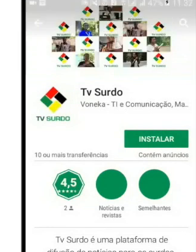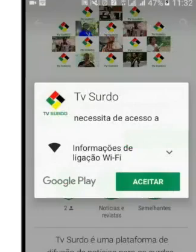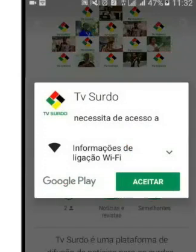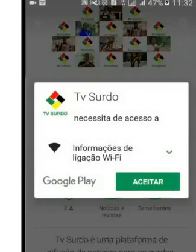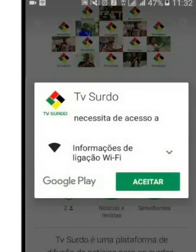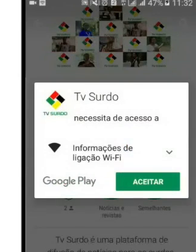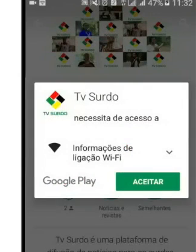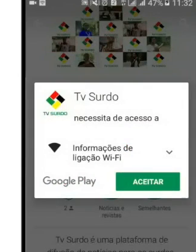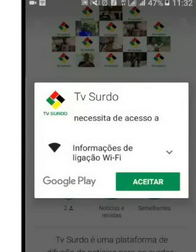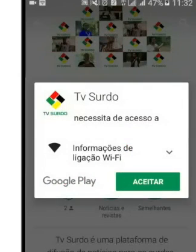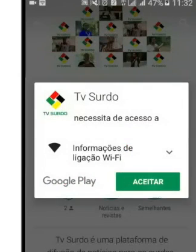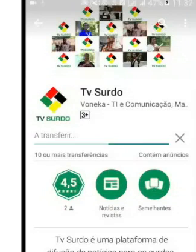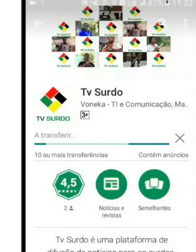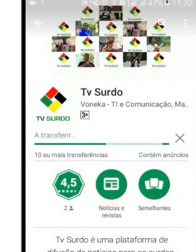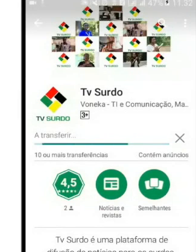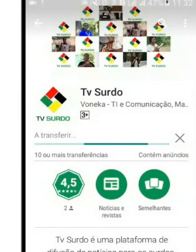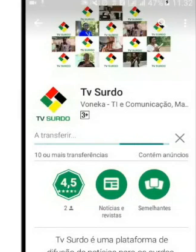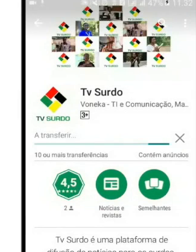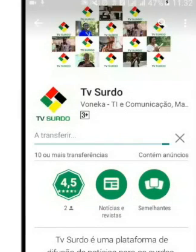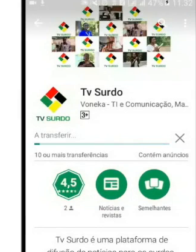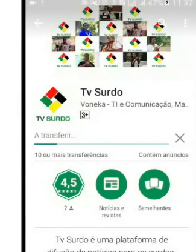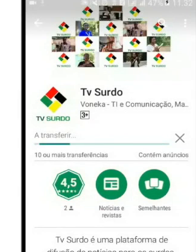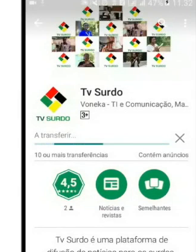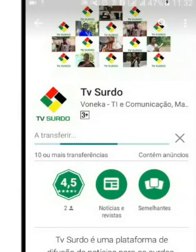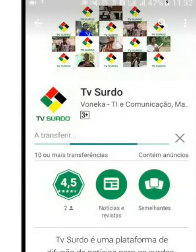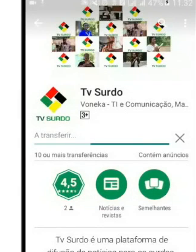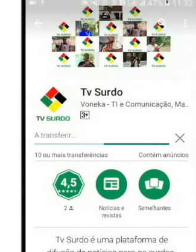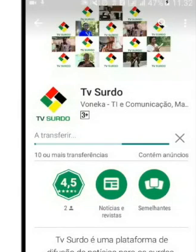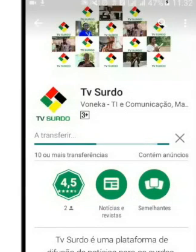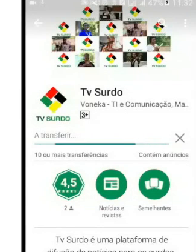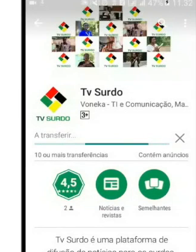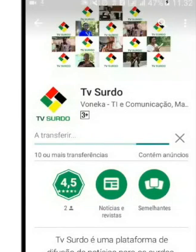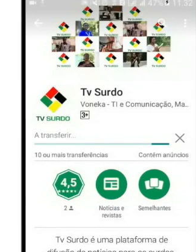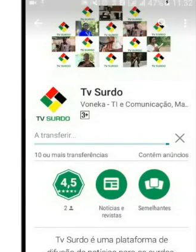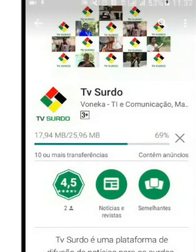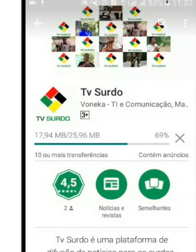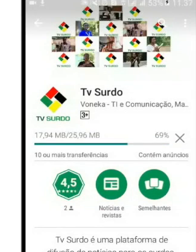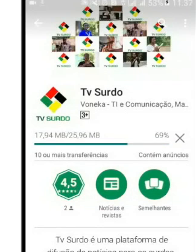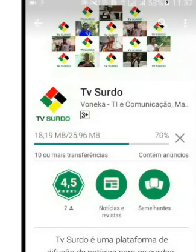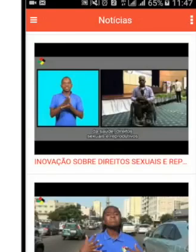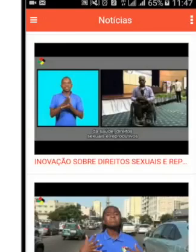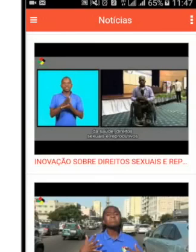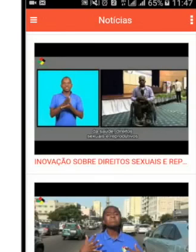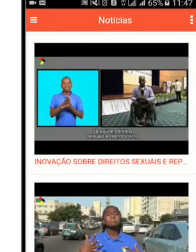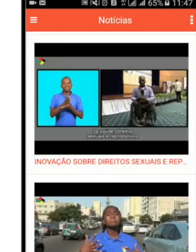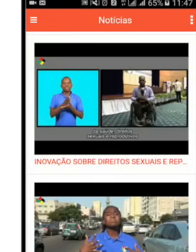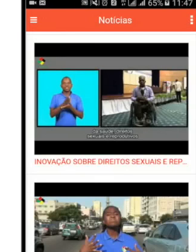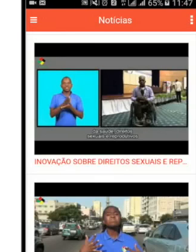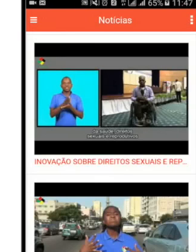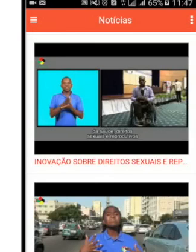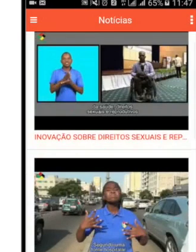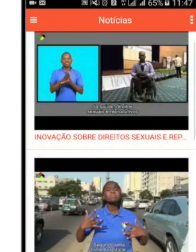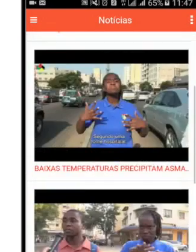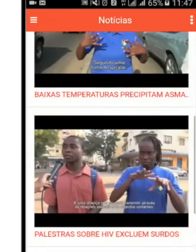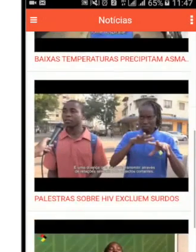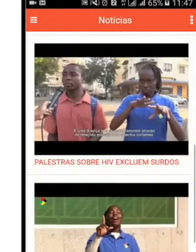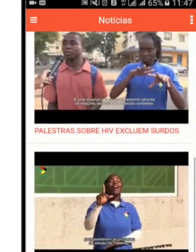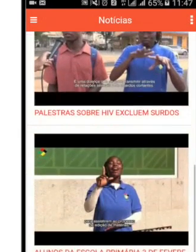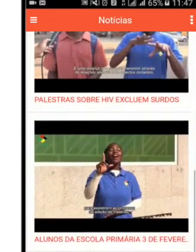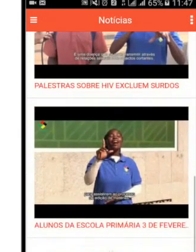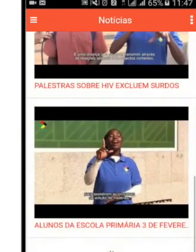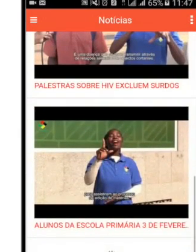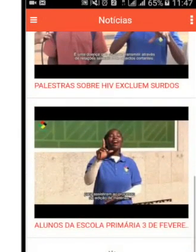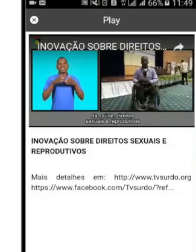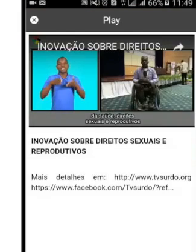Clique no ícone com o emblema da TV Surdo e de seguida instale. E já está.